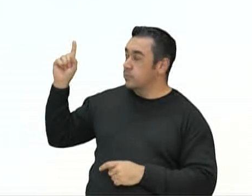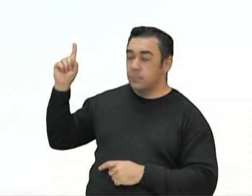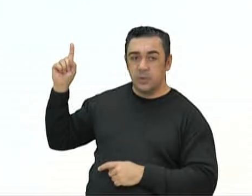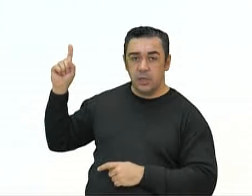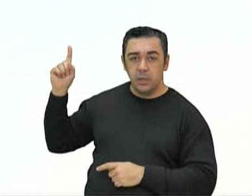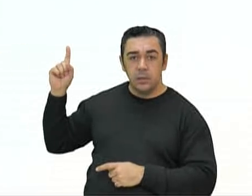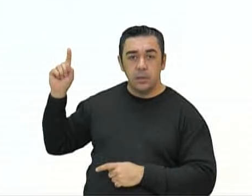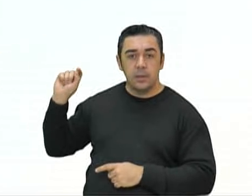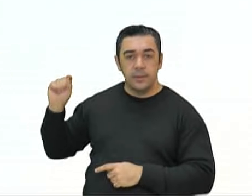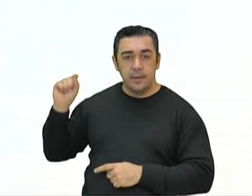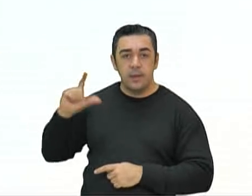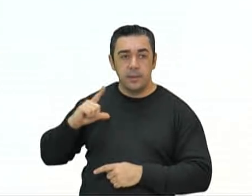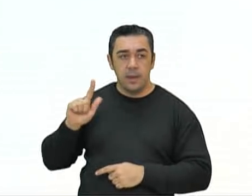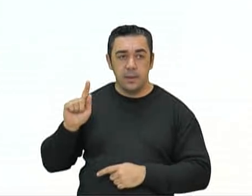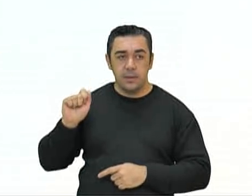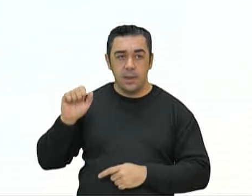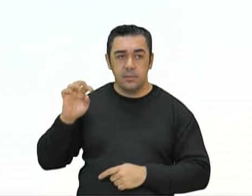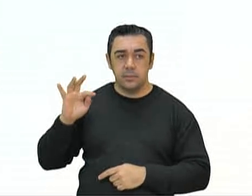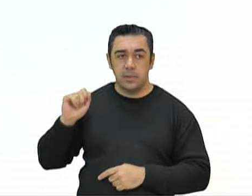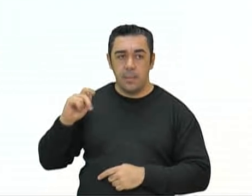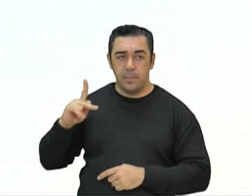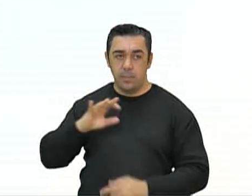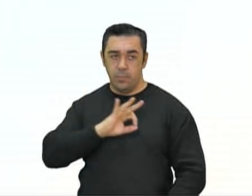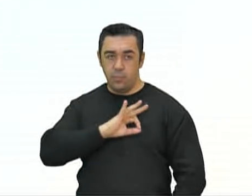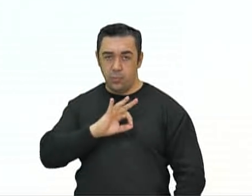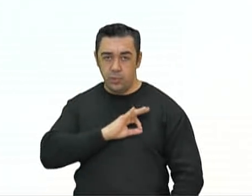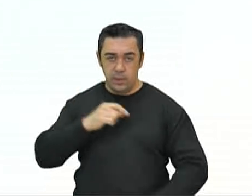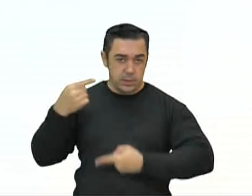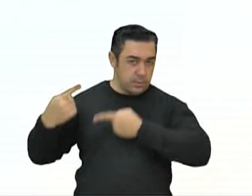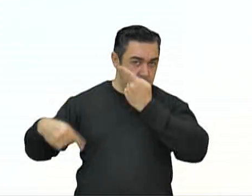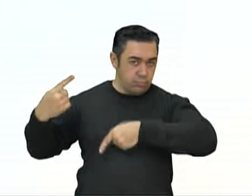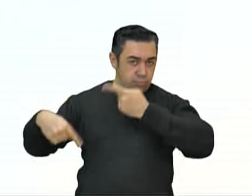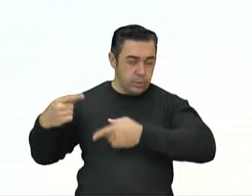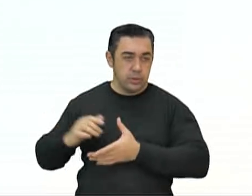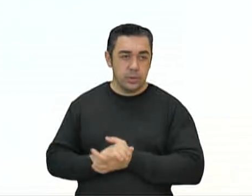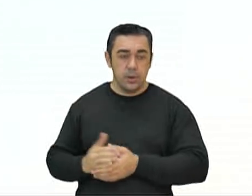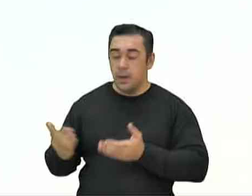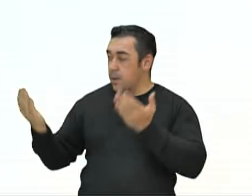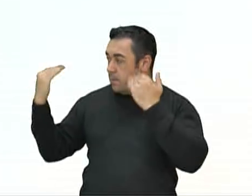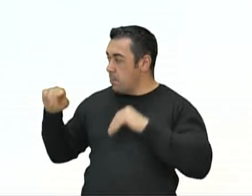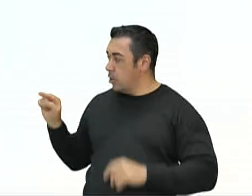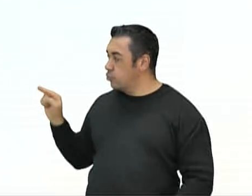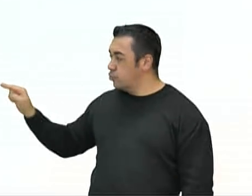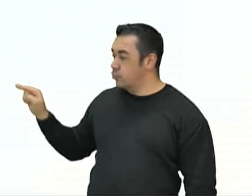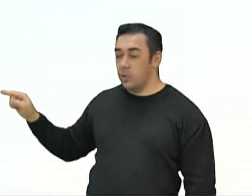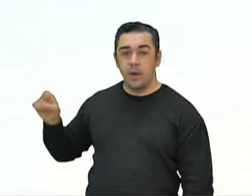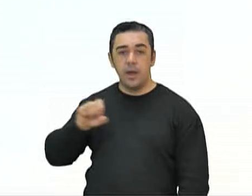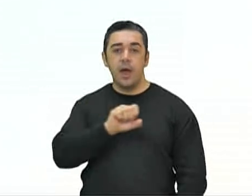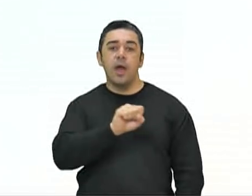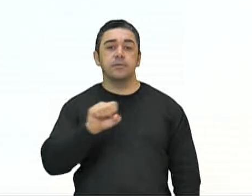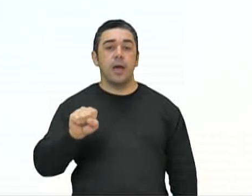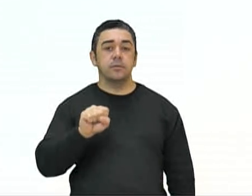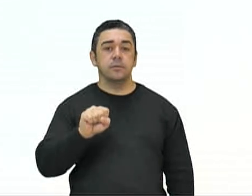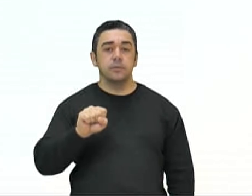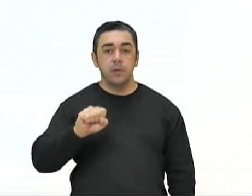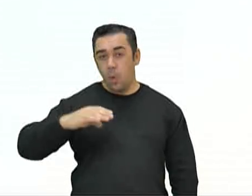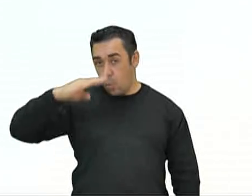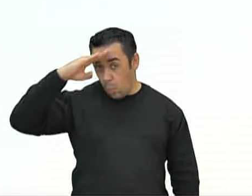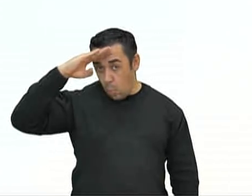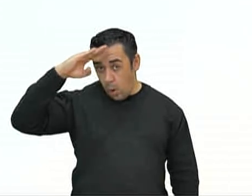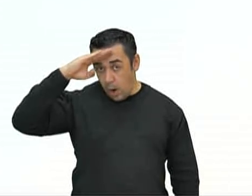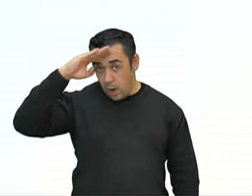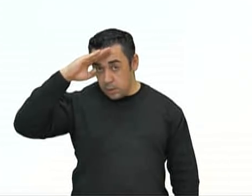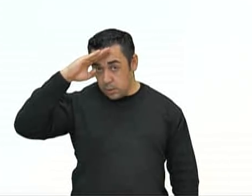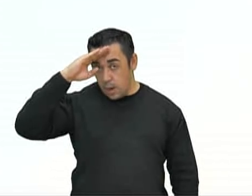a Gestapo, eles em seu uniforme de trabalho, a polícia política. E embaixo a SS, a guarda